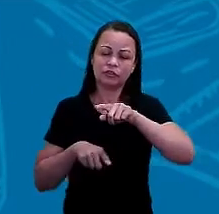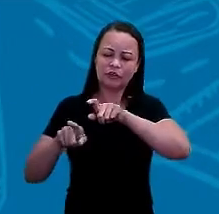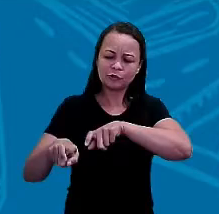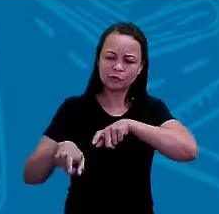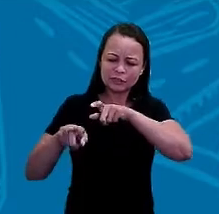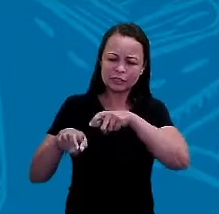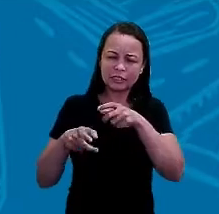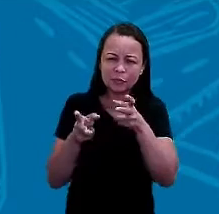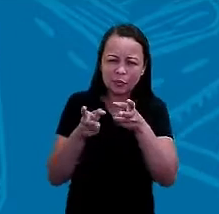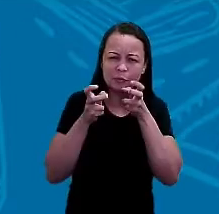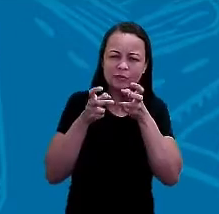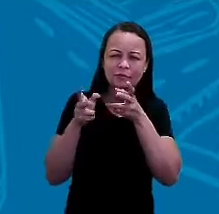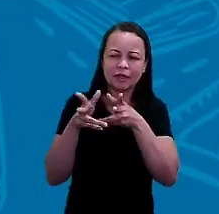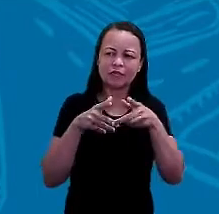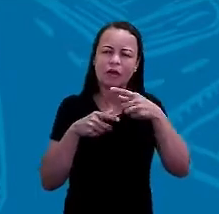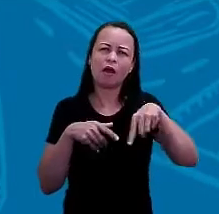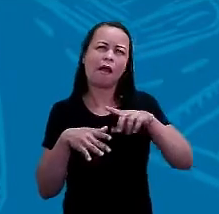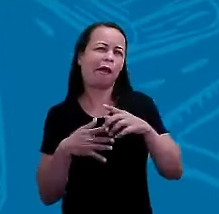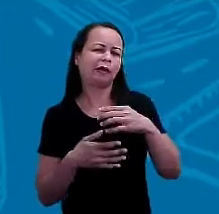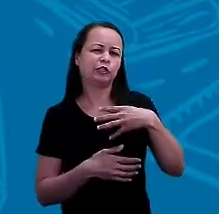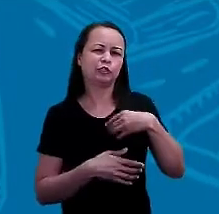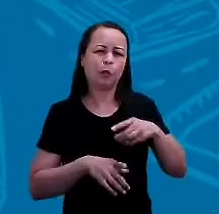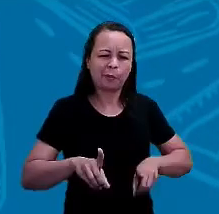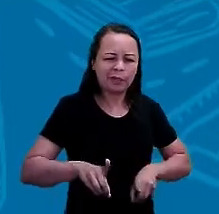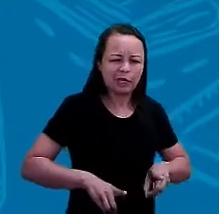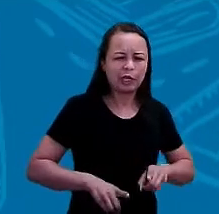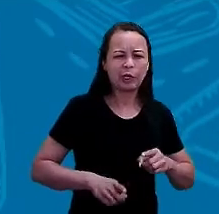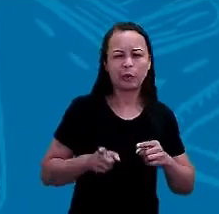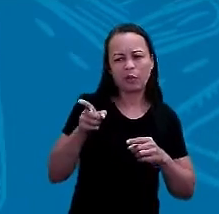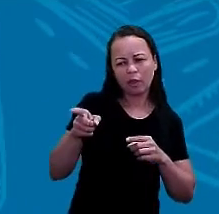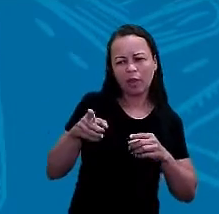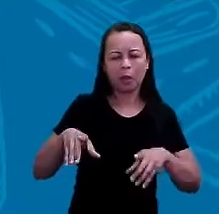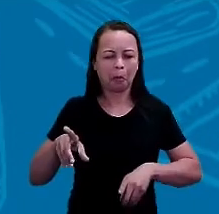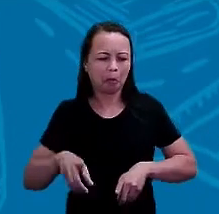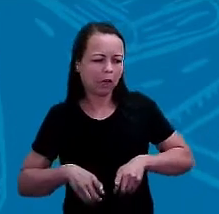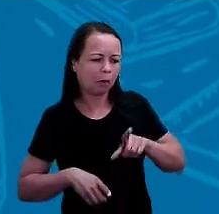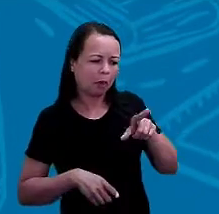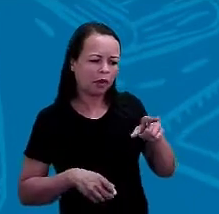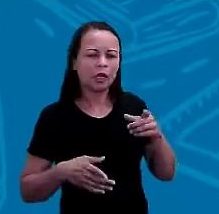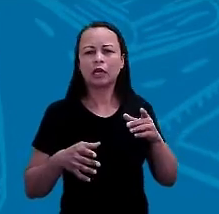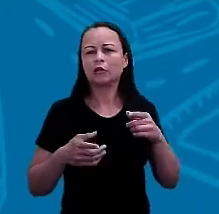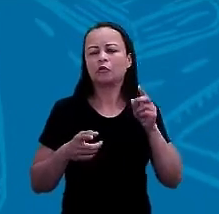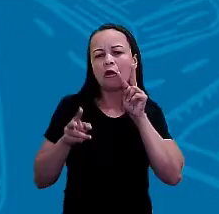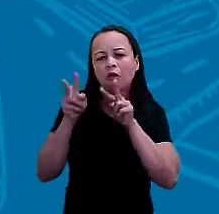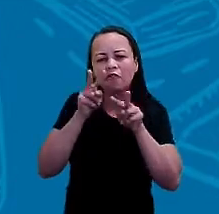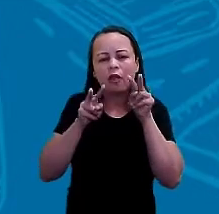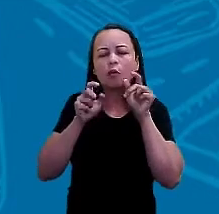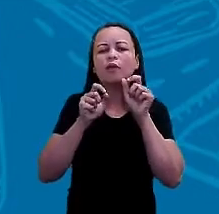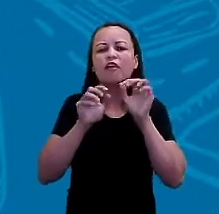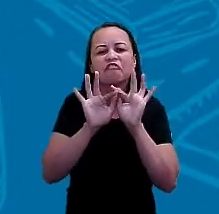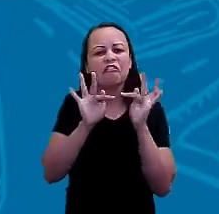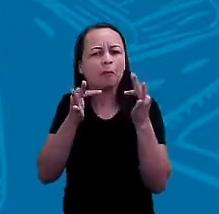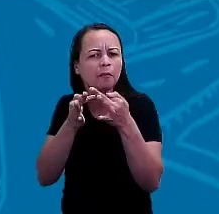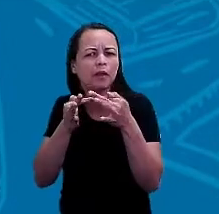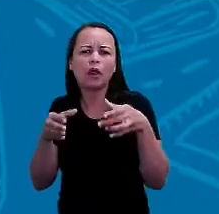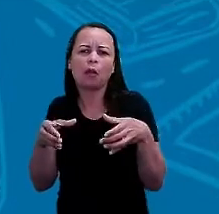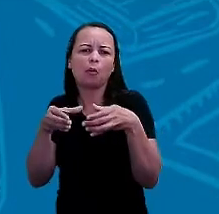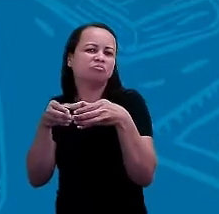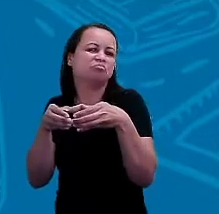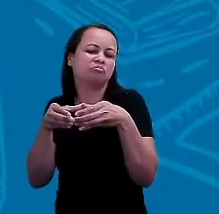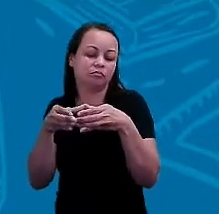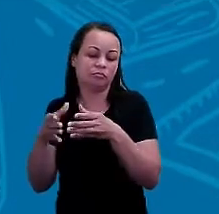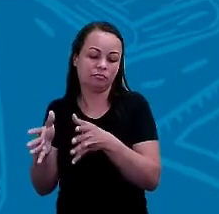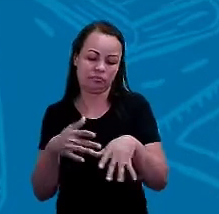lá, eita, eu sou primo de fulano, que eu sou prima de ciclano, e quando vê isso, a maioria é tudo família. Já na cidade, não. As cidades